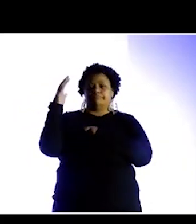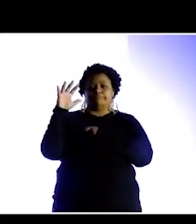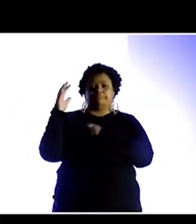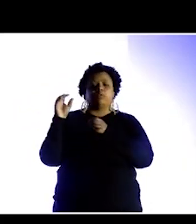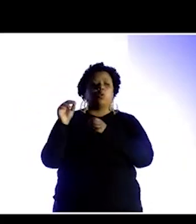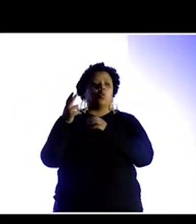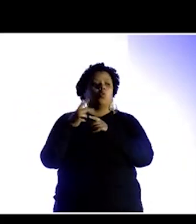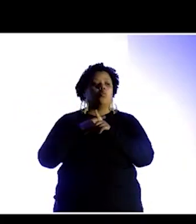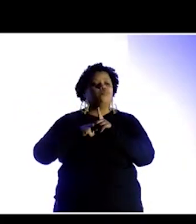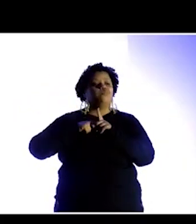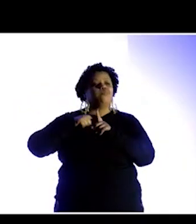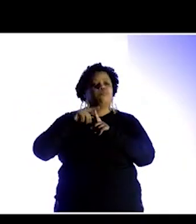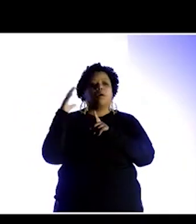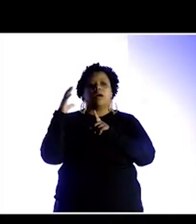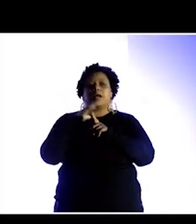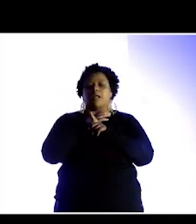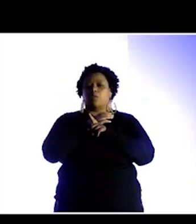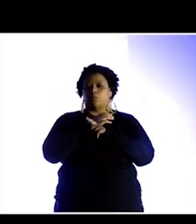global.